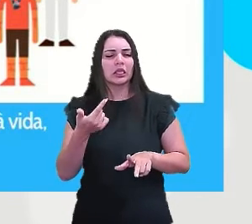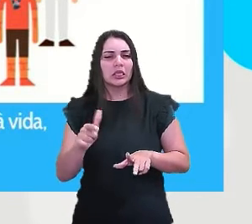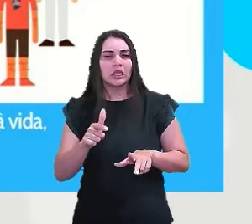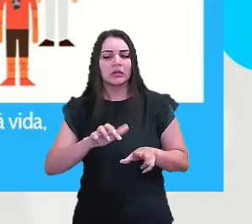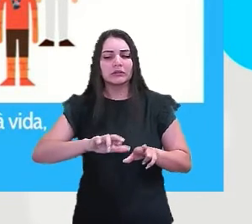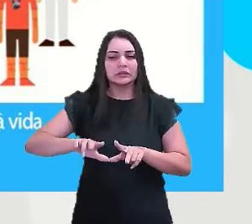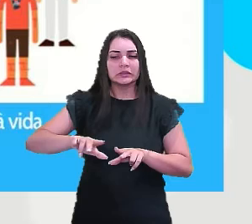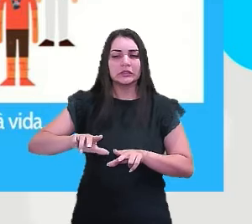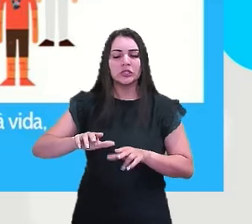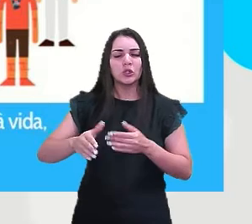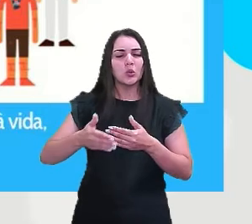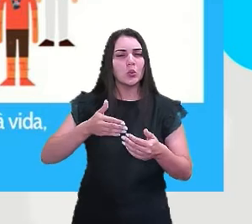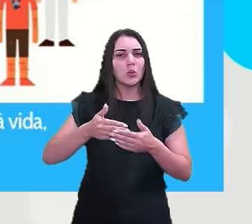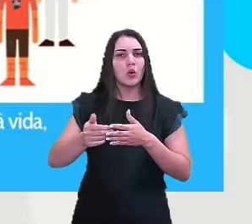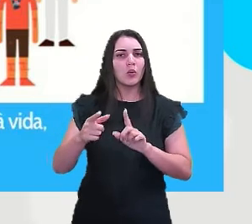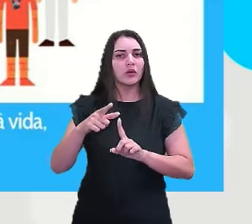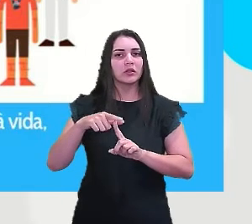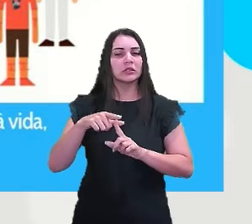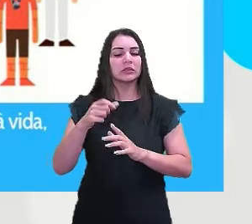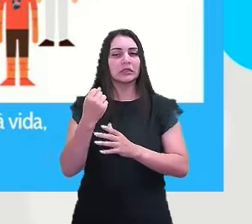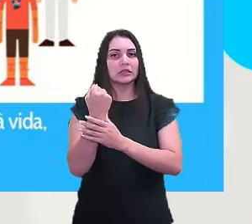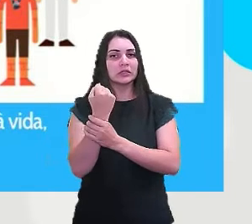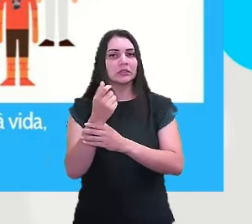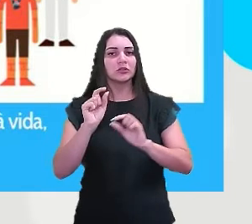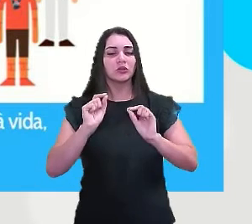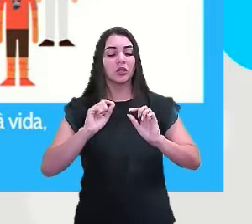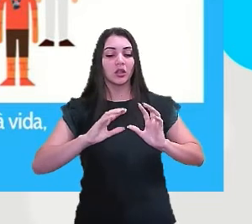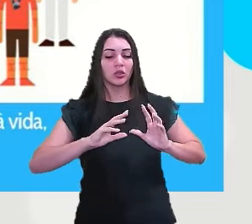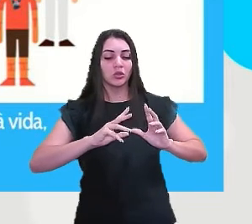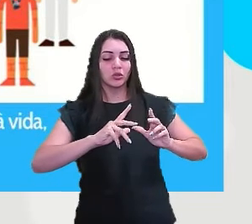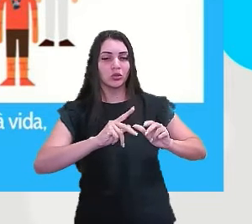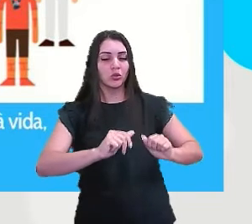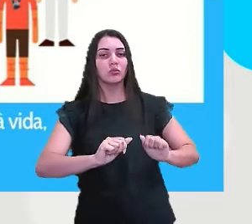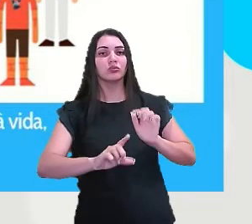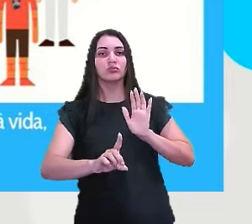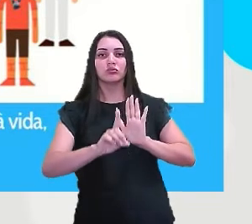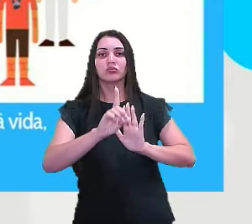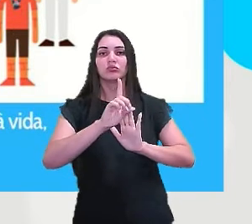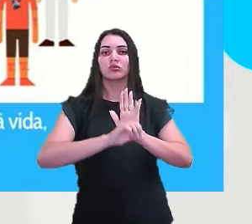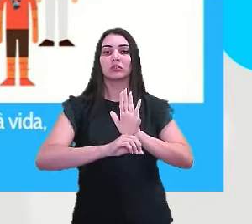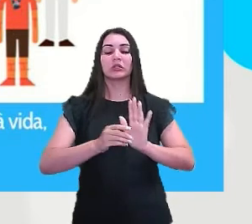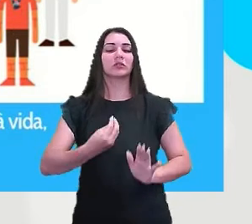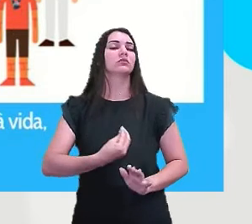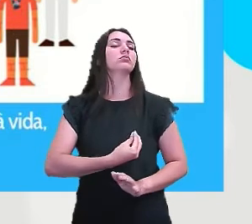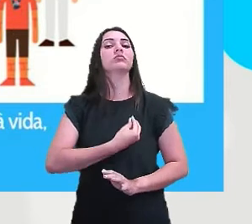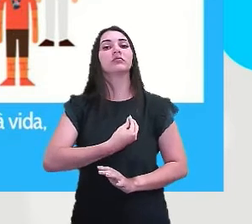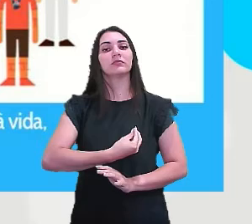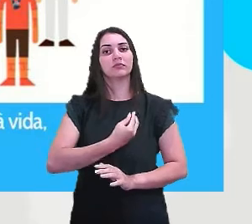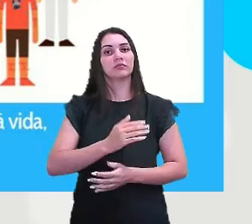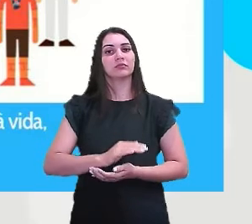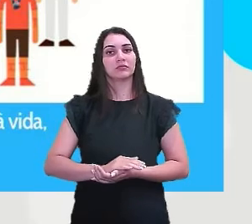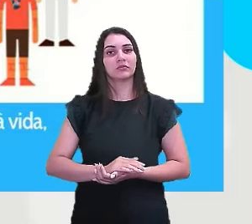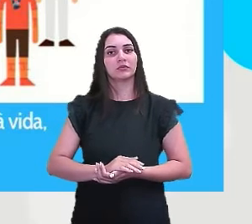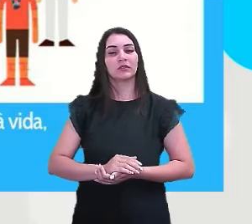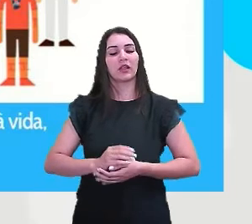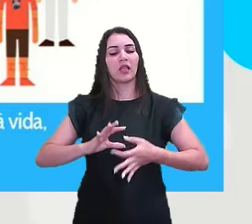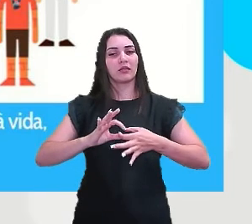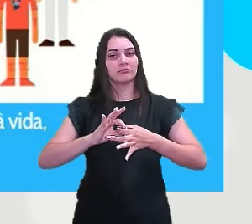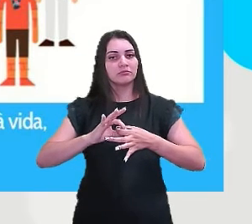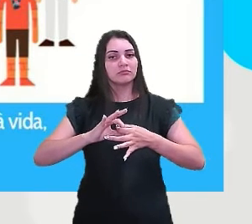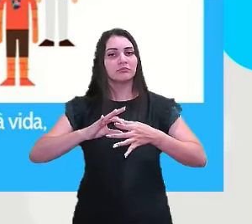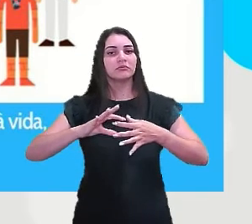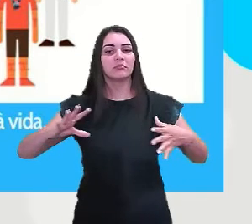qualquer natureza, garantindo-se a todos o direito à vida, à